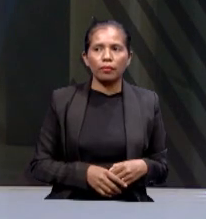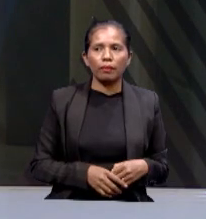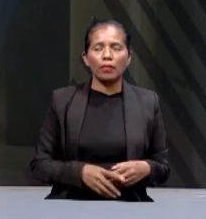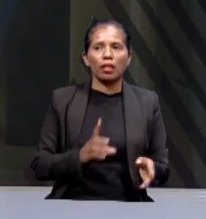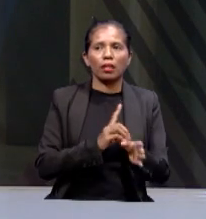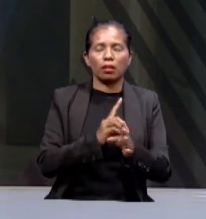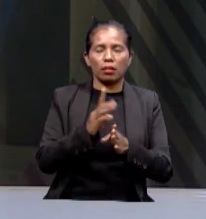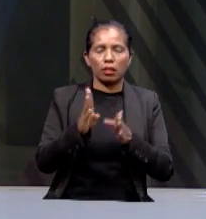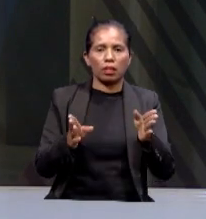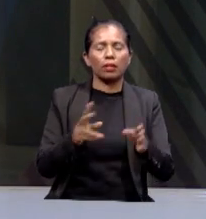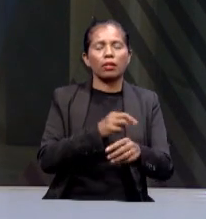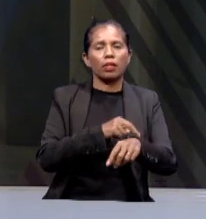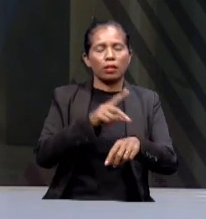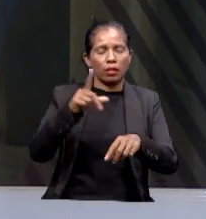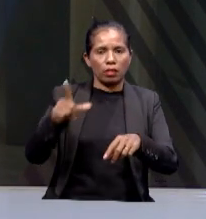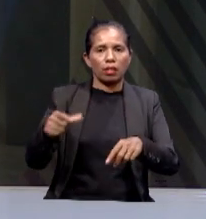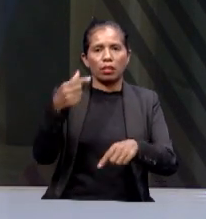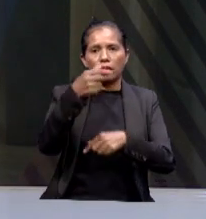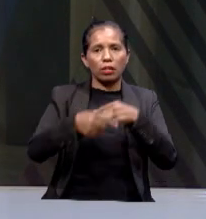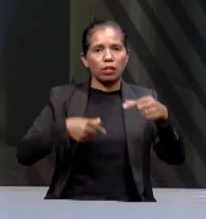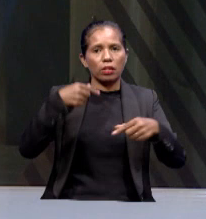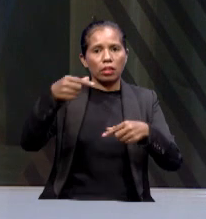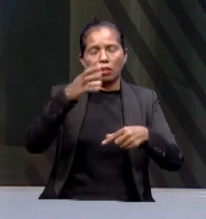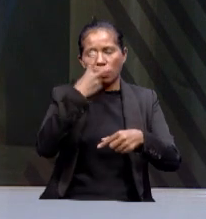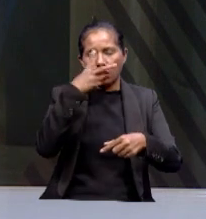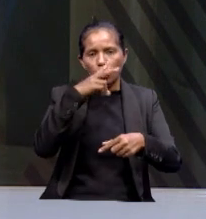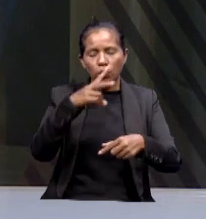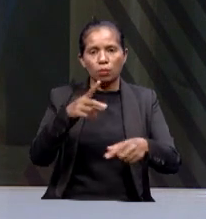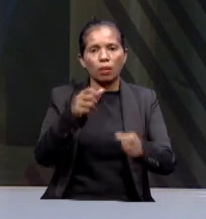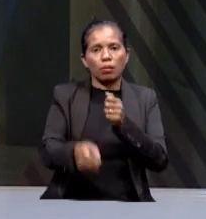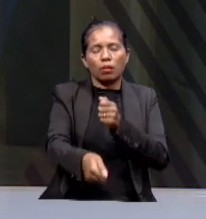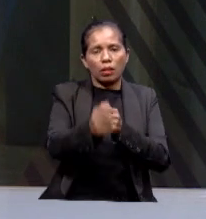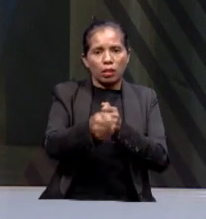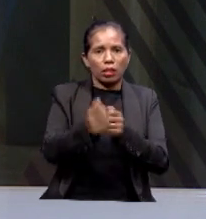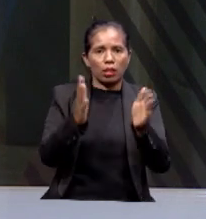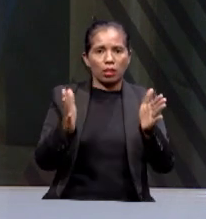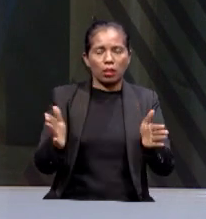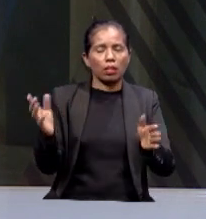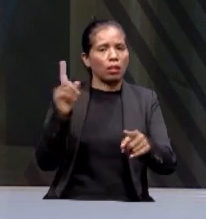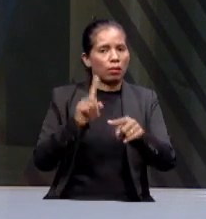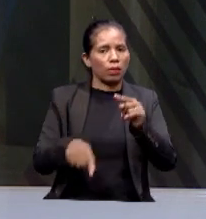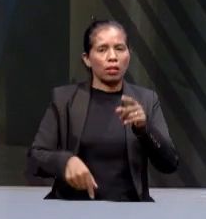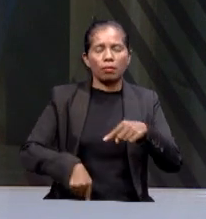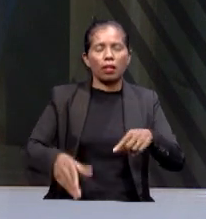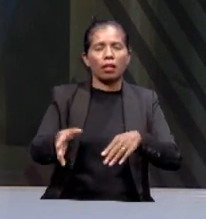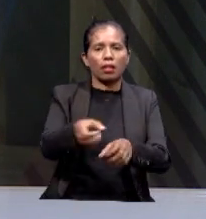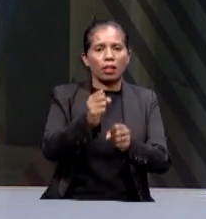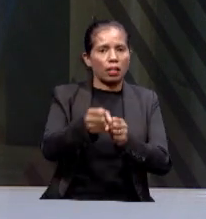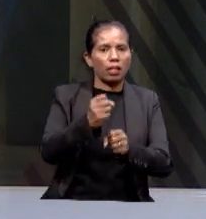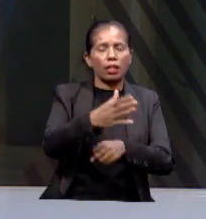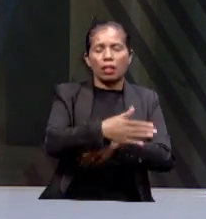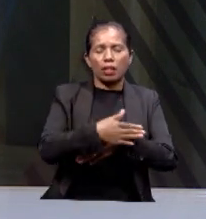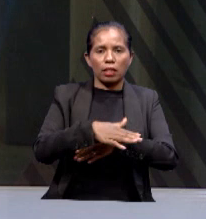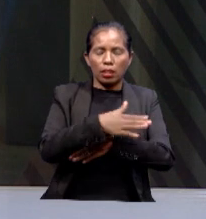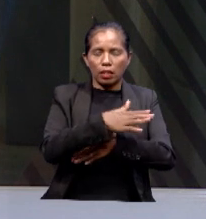Direção Nacional de Meteorologia no Geofísica, Rússia Pescador Sira, Atolabela, Halau, Atividade de Pescas, Liu-Liu e a parte